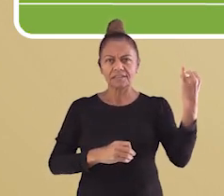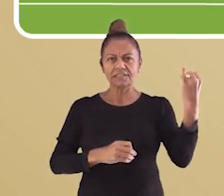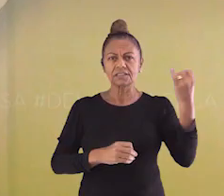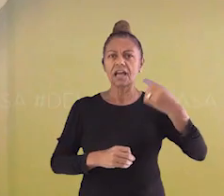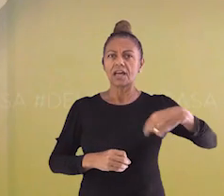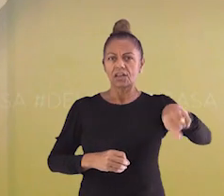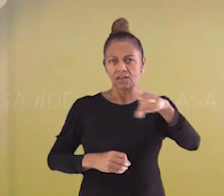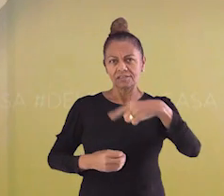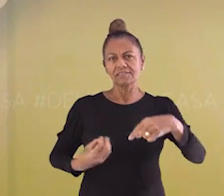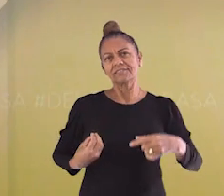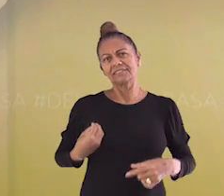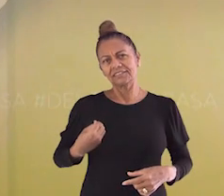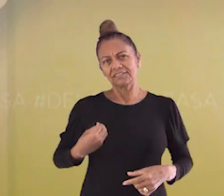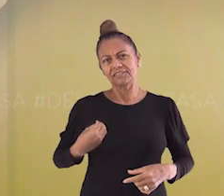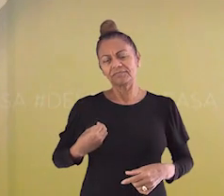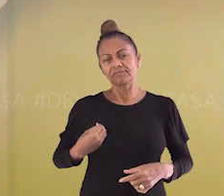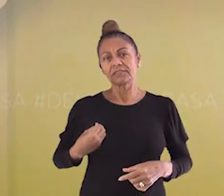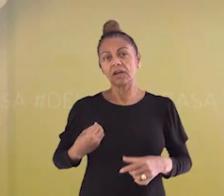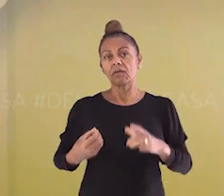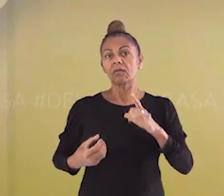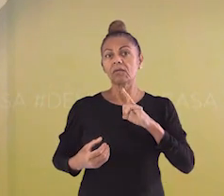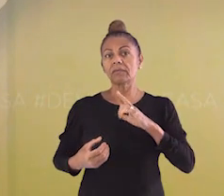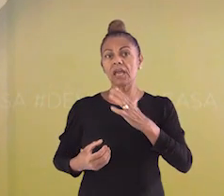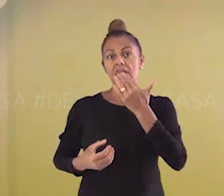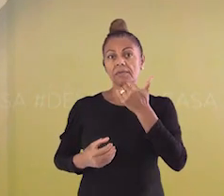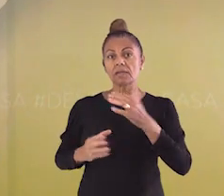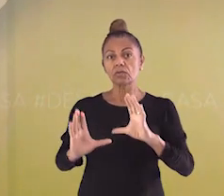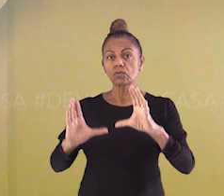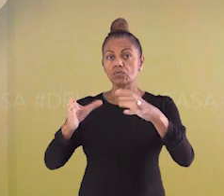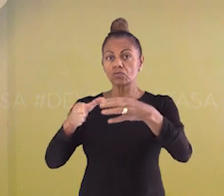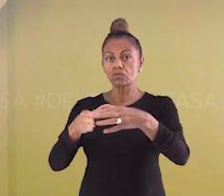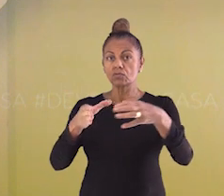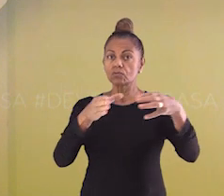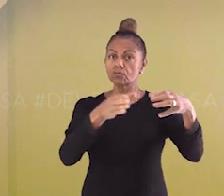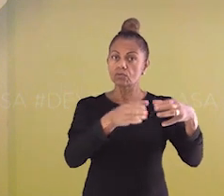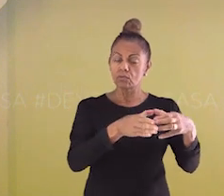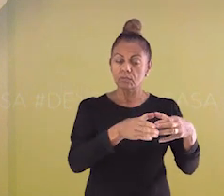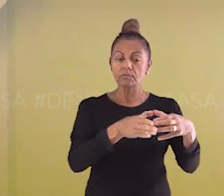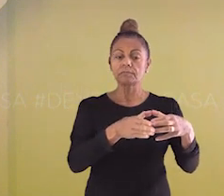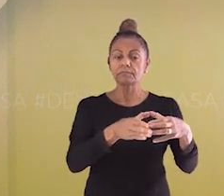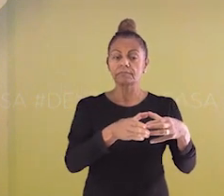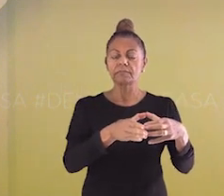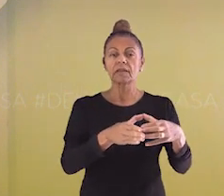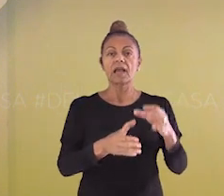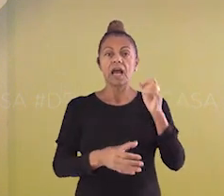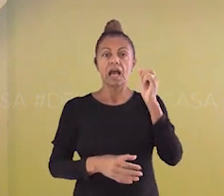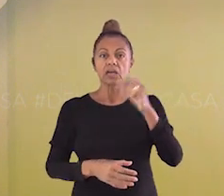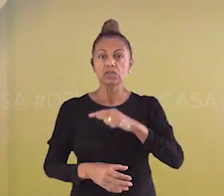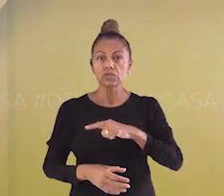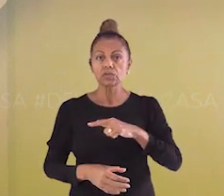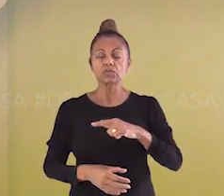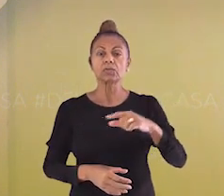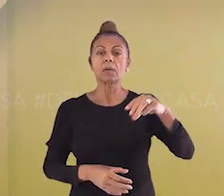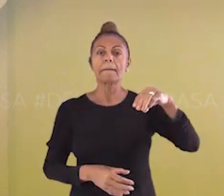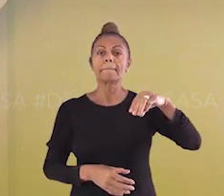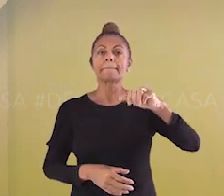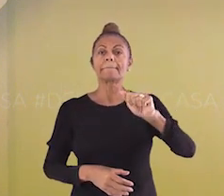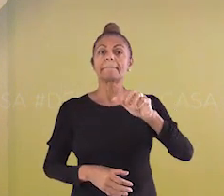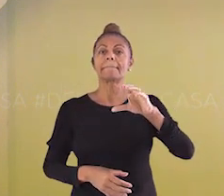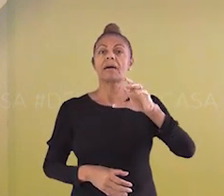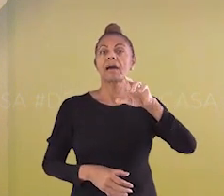vivo. E eles são classificados em dois grupos que estão aqui na tela, um grupo em azul, outro em vermelho, que são os macronutrientes e